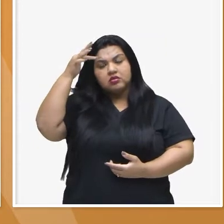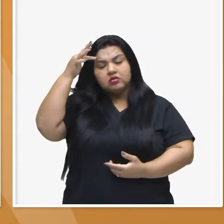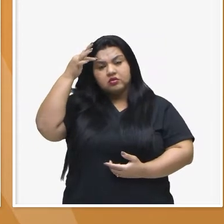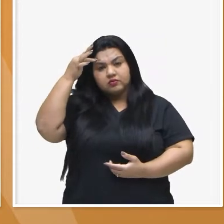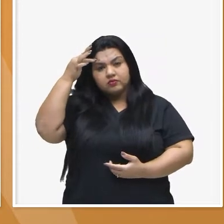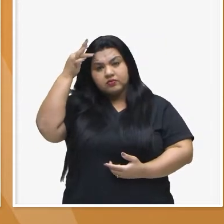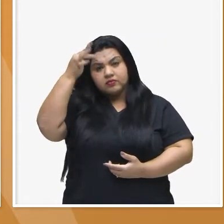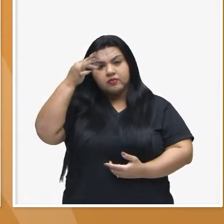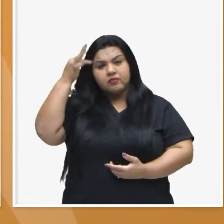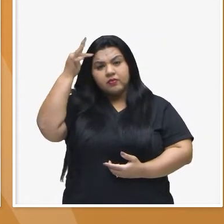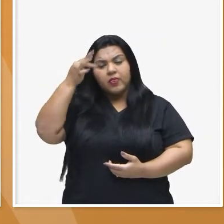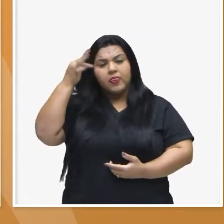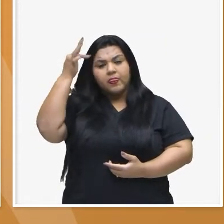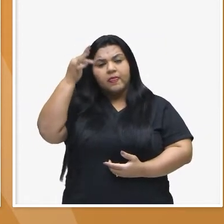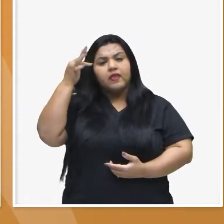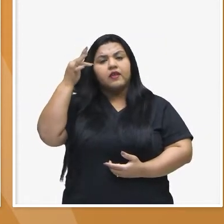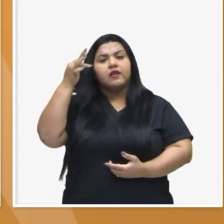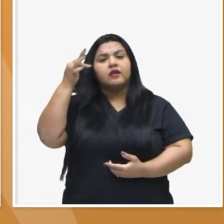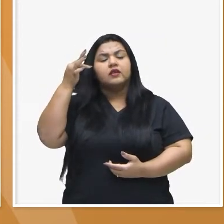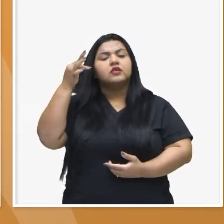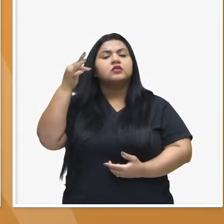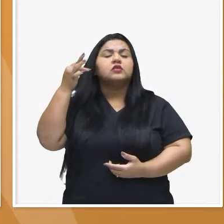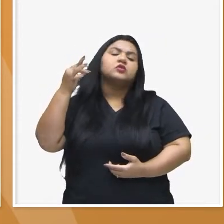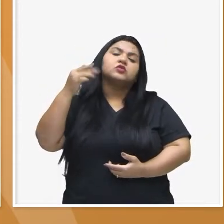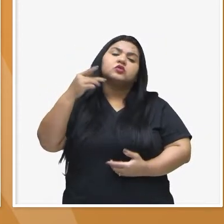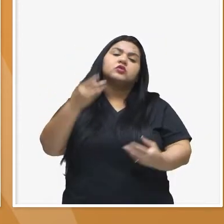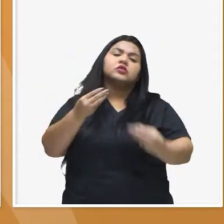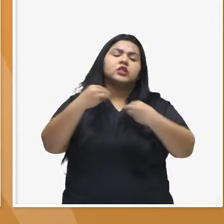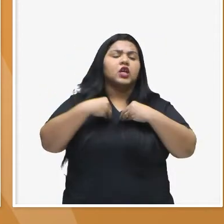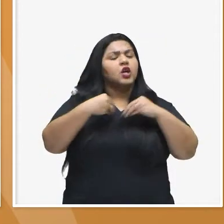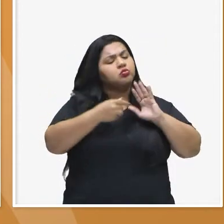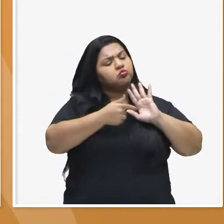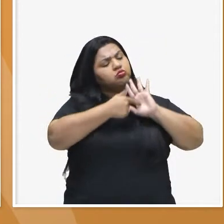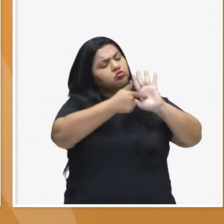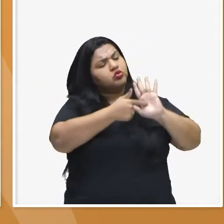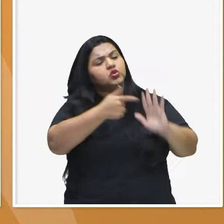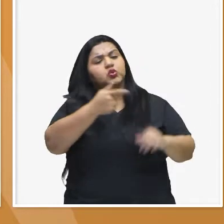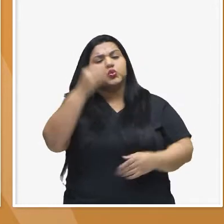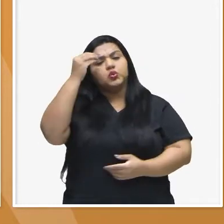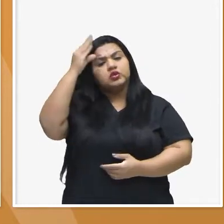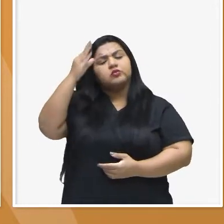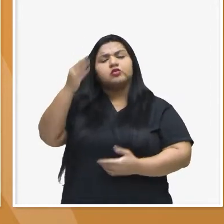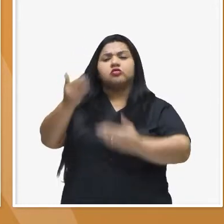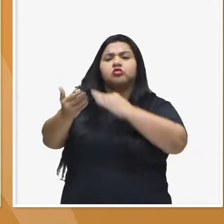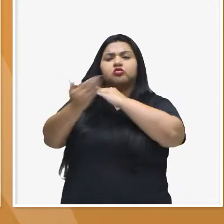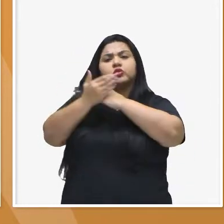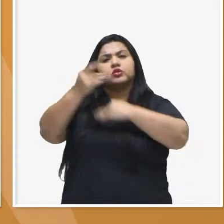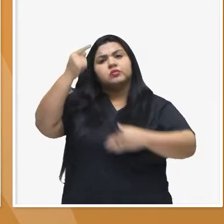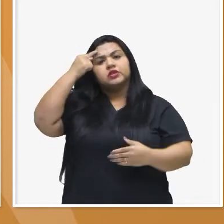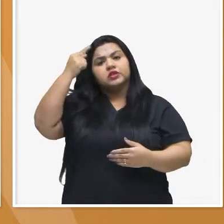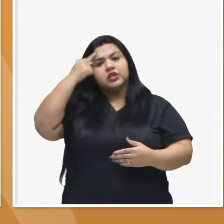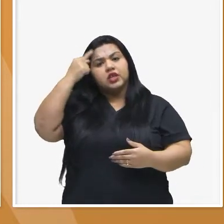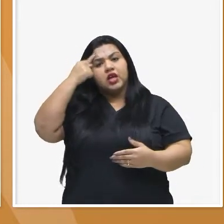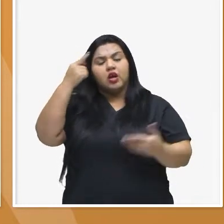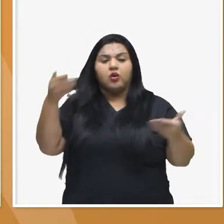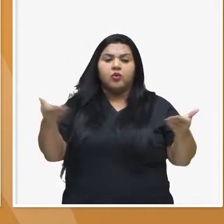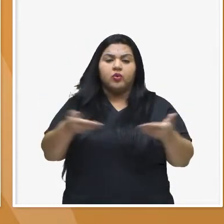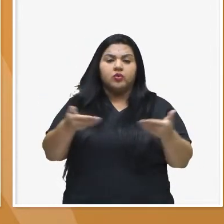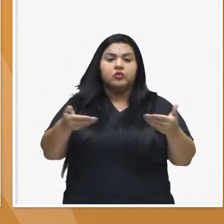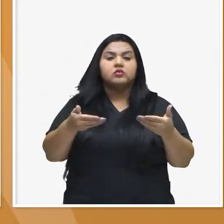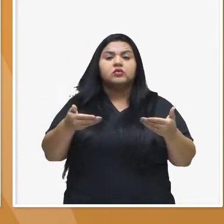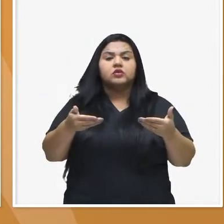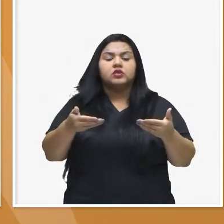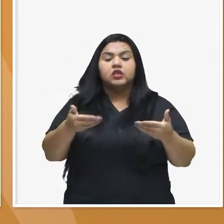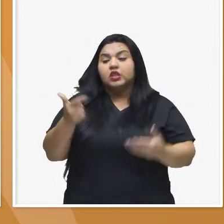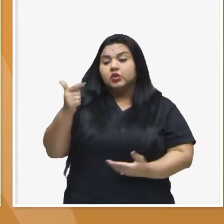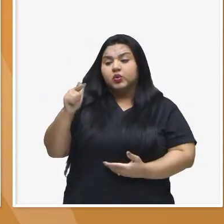ocidental, eles nos trouxeram muitos conhecimentos que nos ajudam a pensar a realidade hoje. De modo que eles não têm